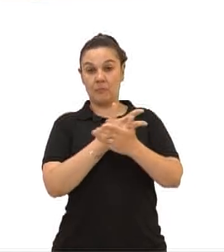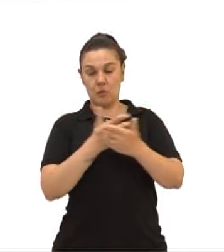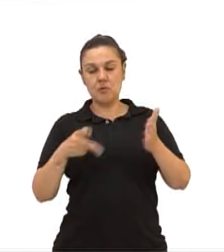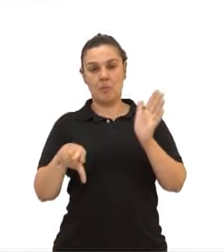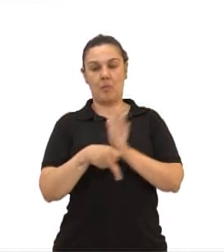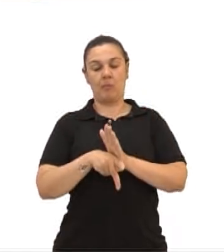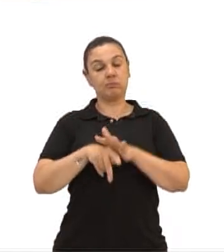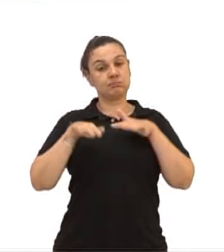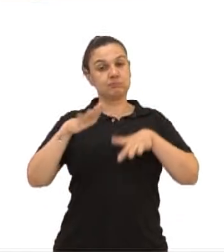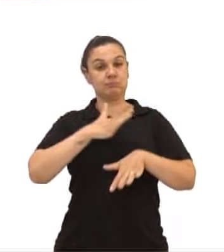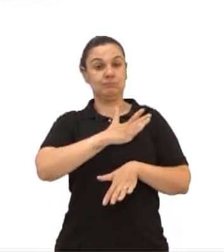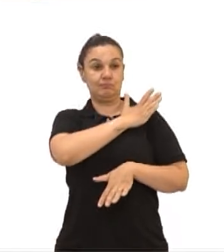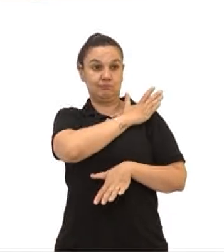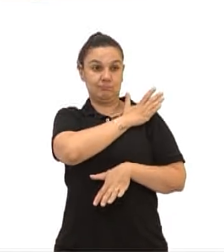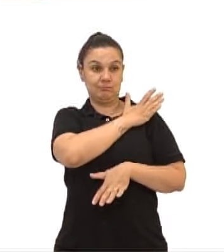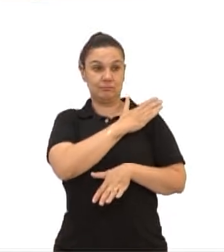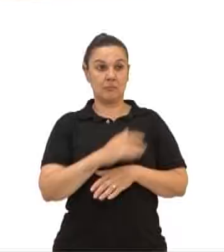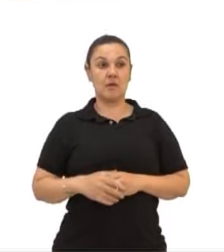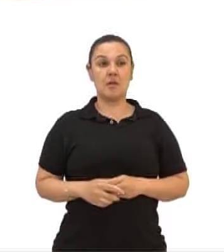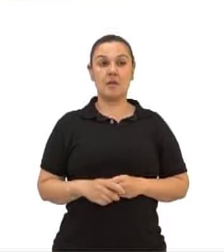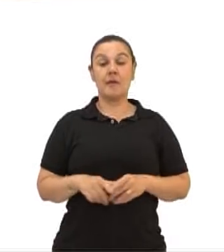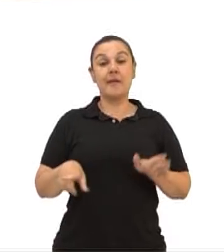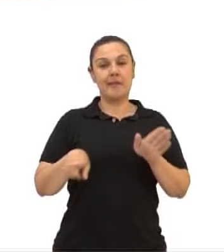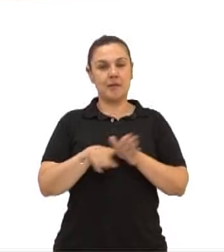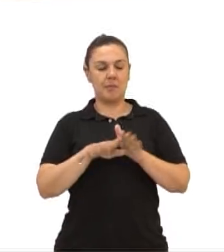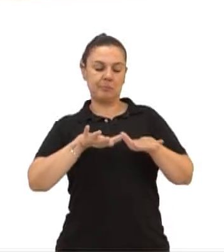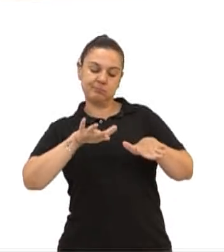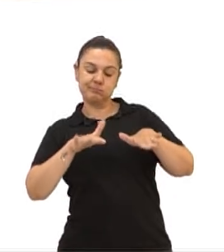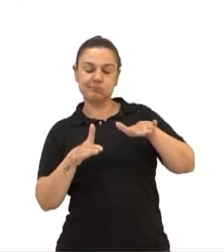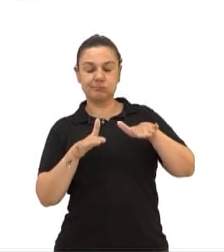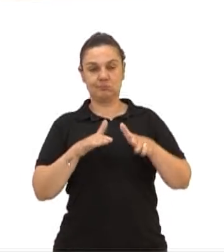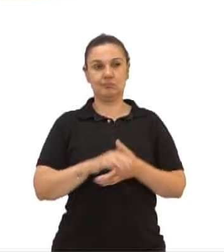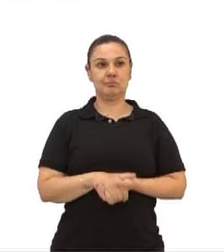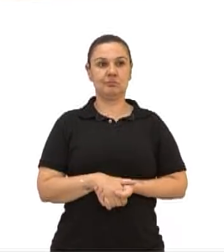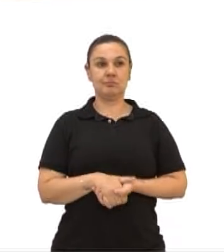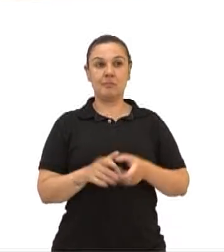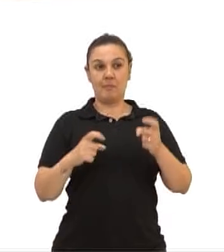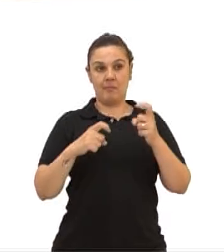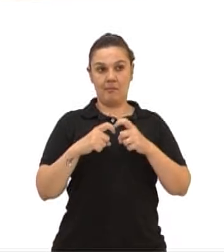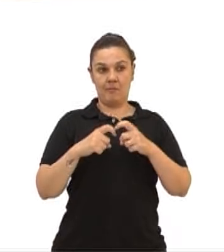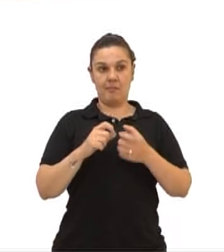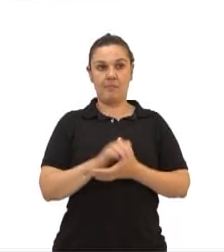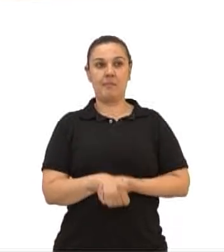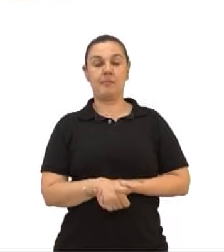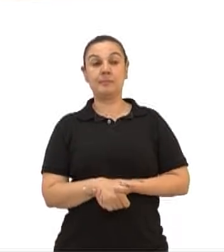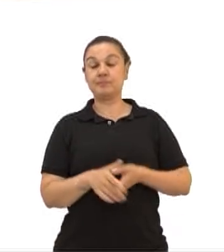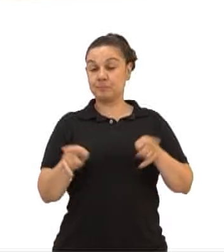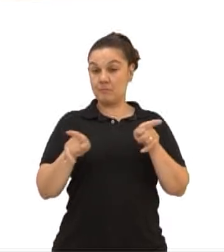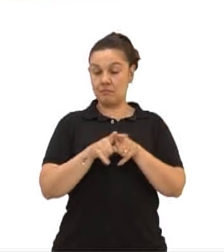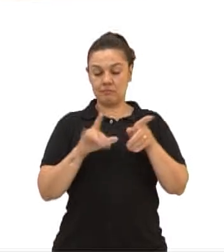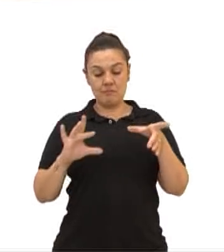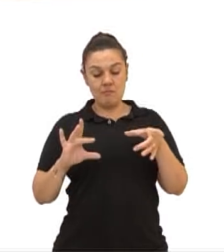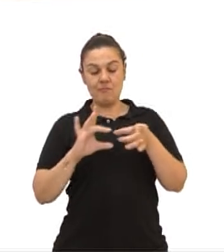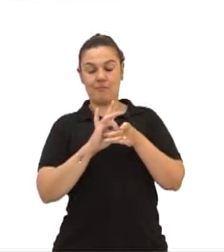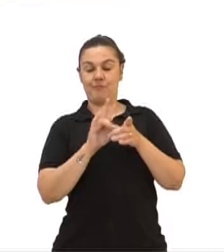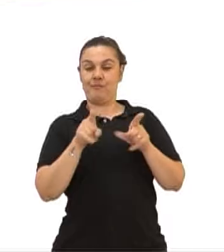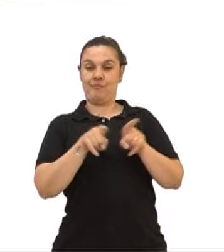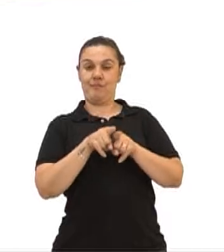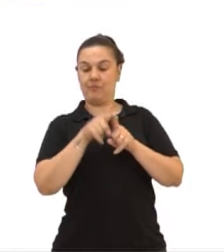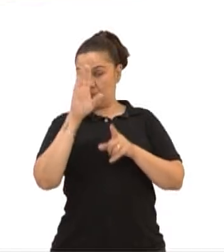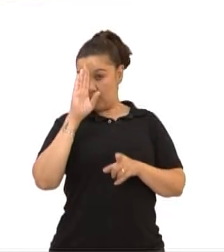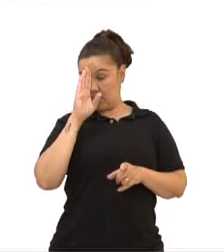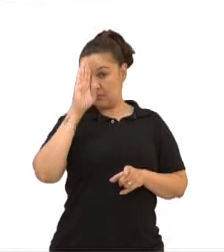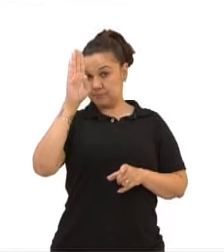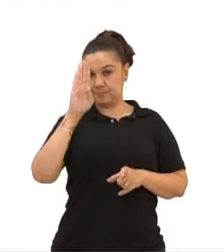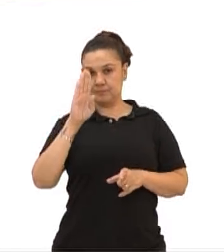a instituições militares e à classe médica. Esses vínculos foram